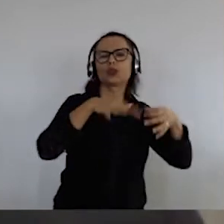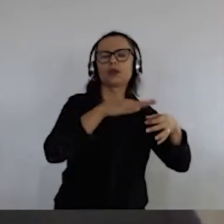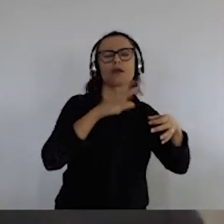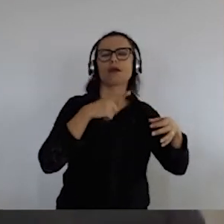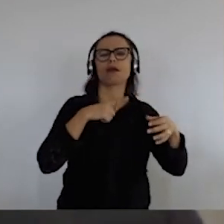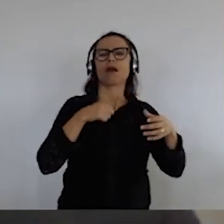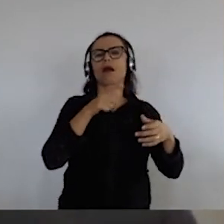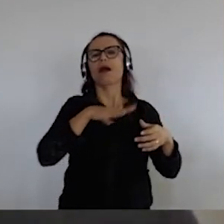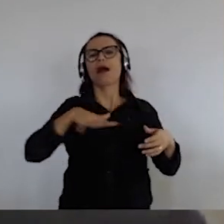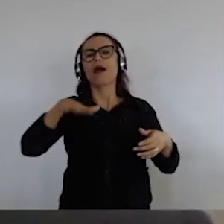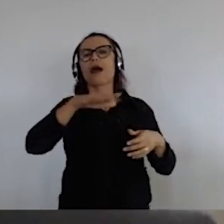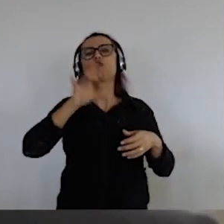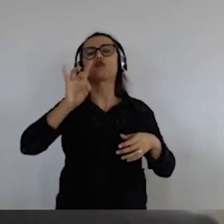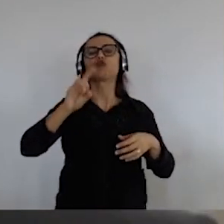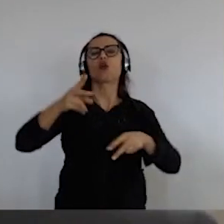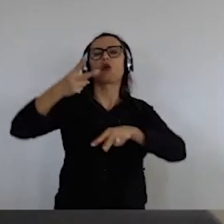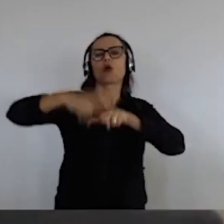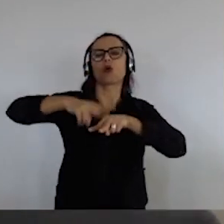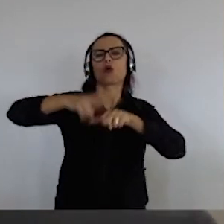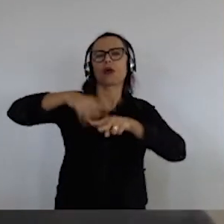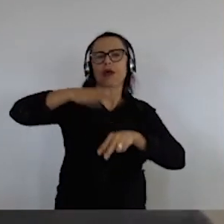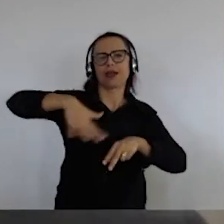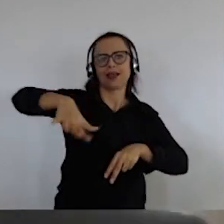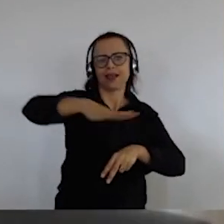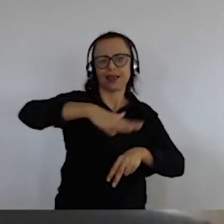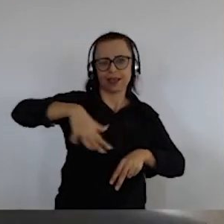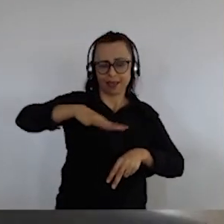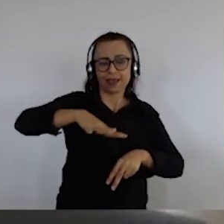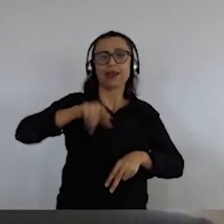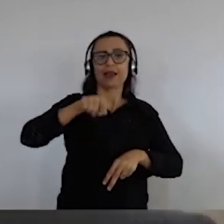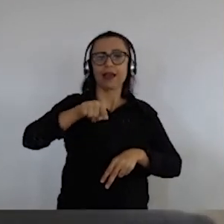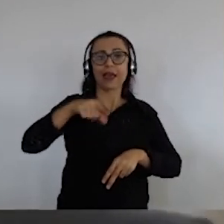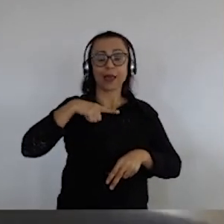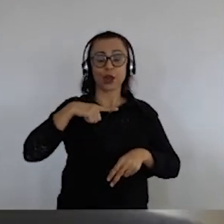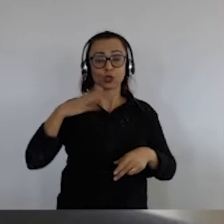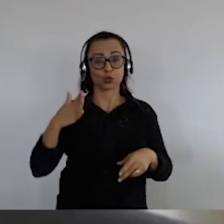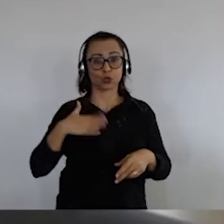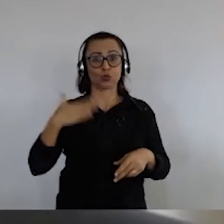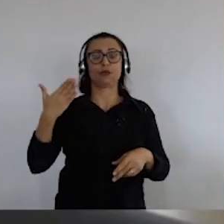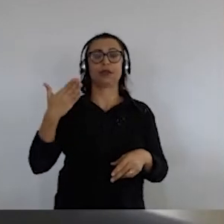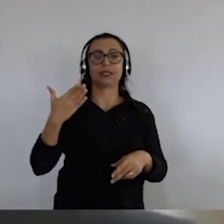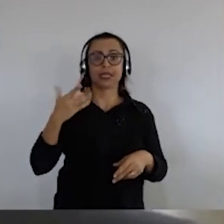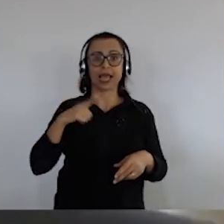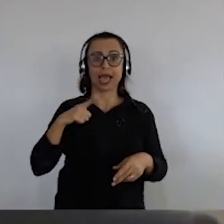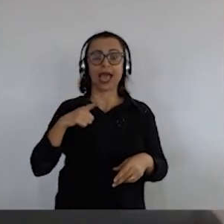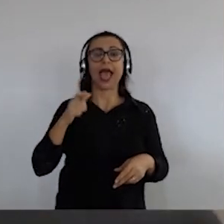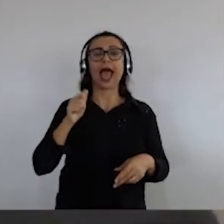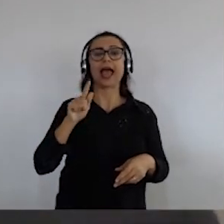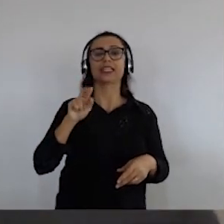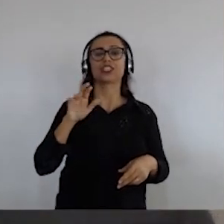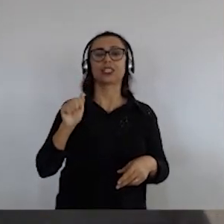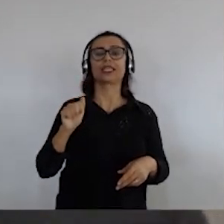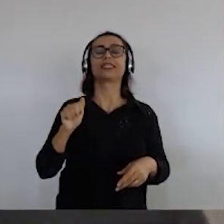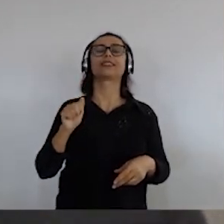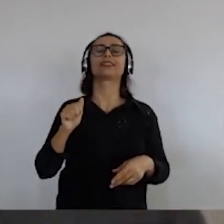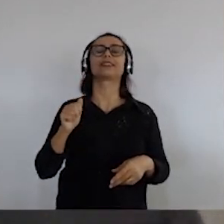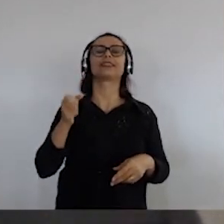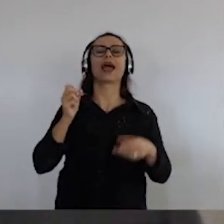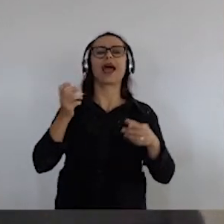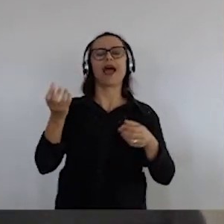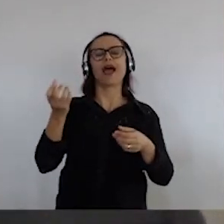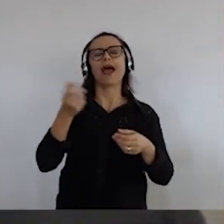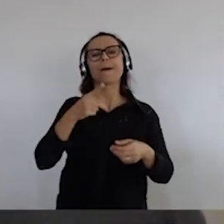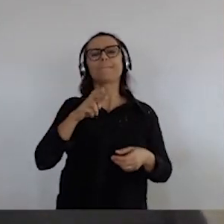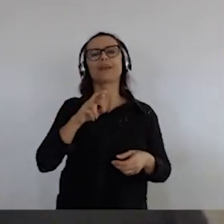do sistema presidiário e, para nossa surpresa, nas agências da Previdência Social e dos